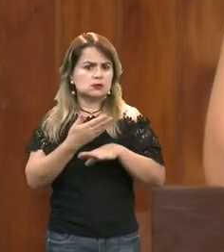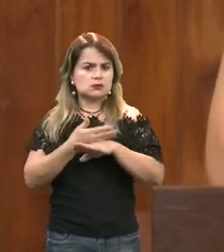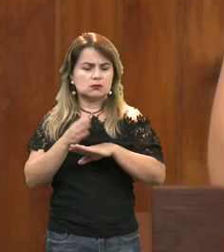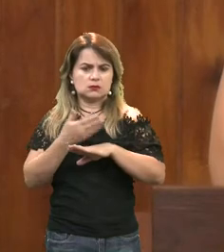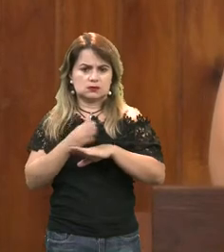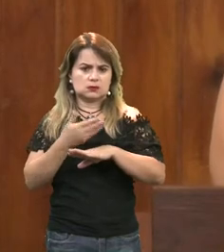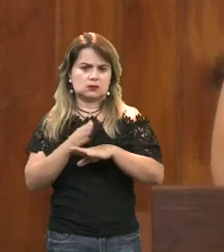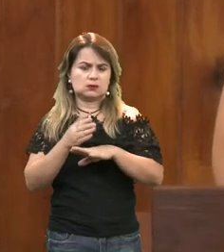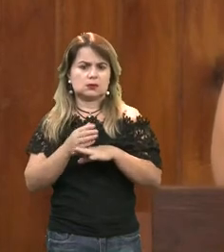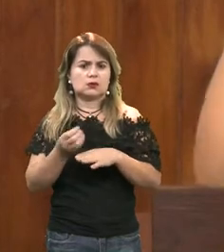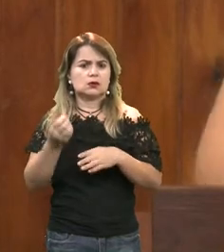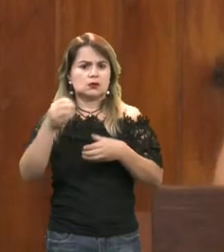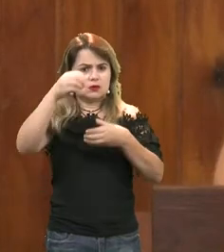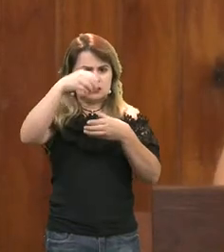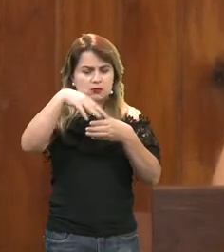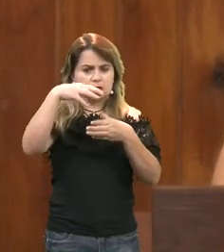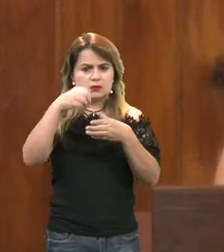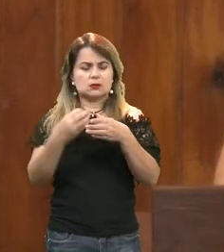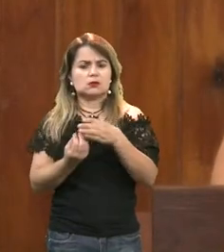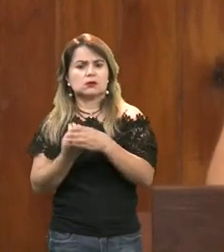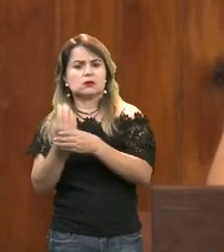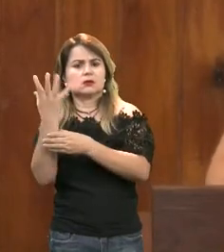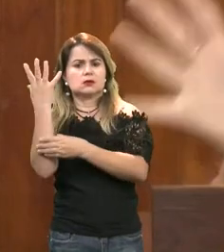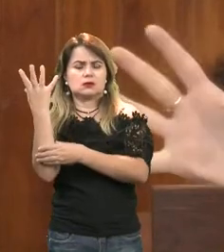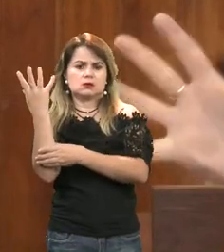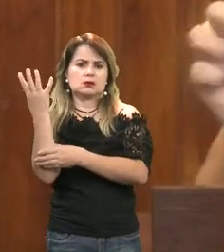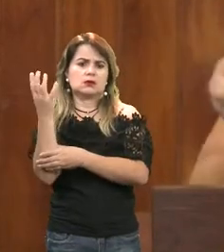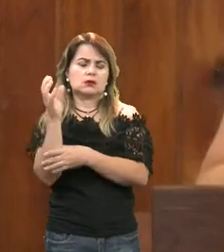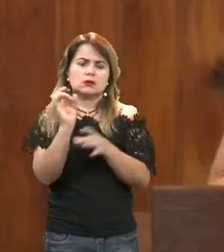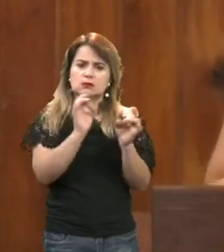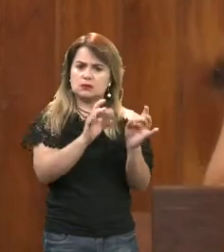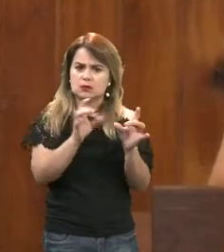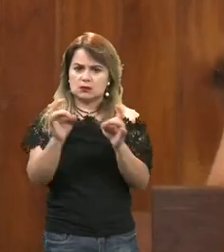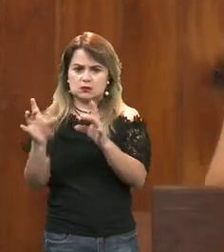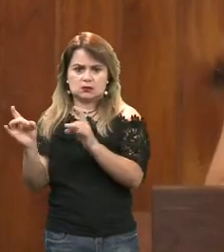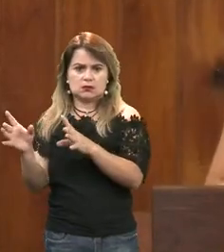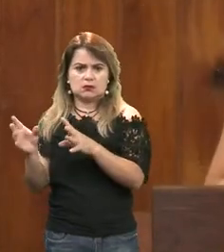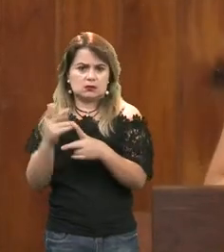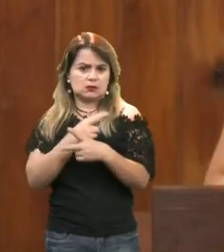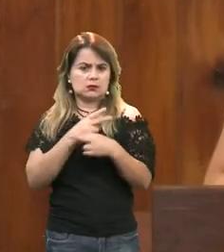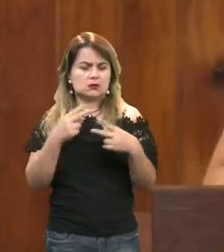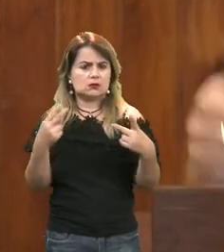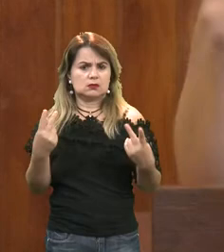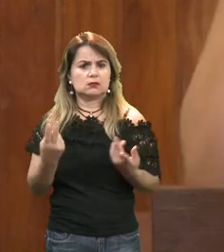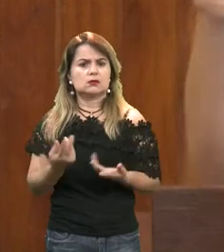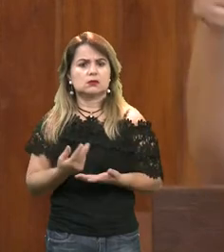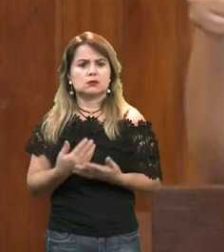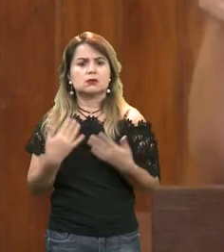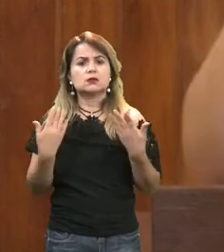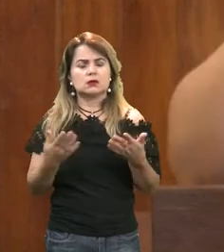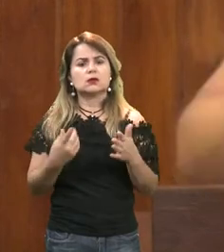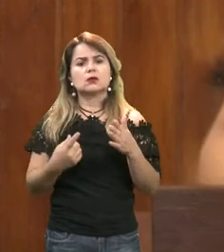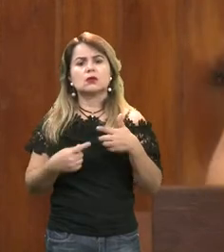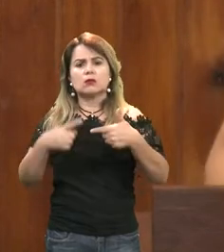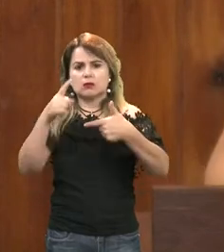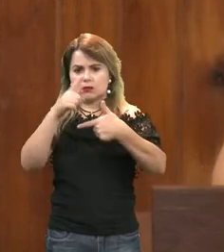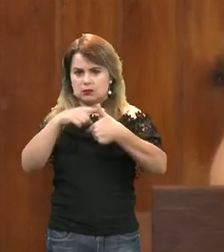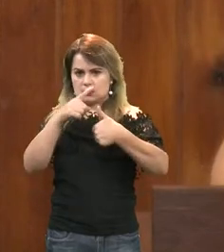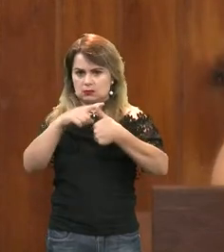seja o cultivo, o manejo, a extração, qualquer forma de manipulação. Primeira opção é o